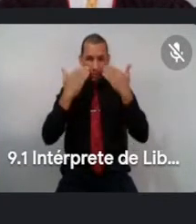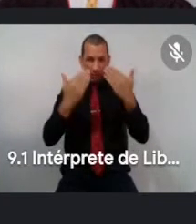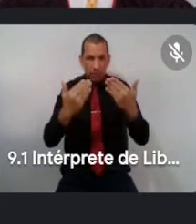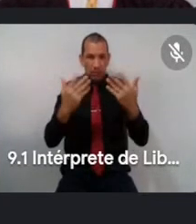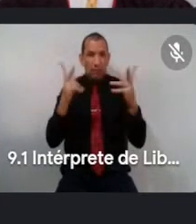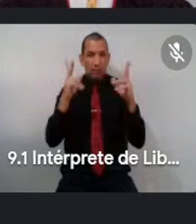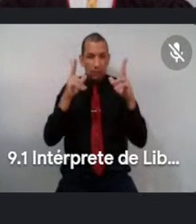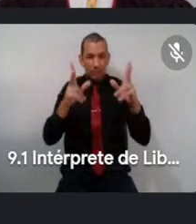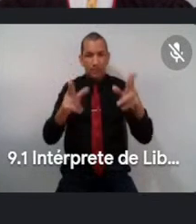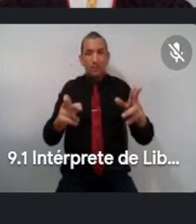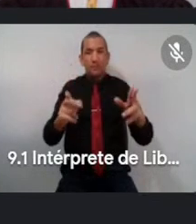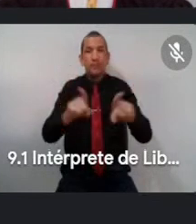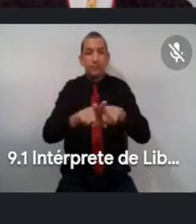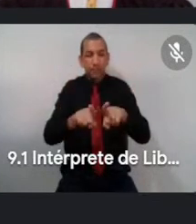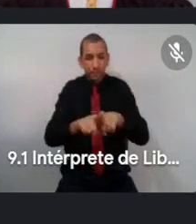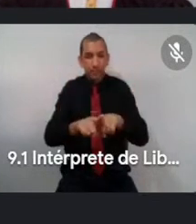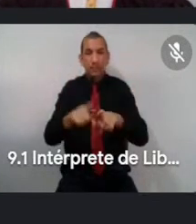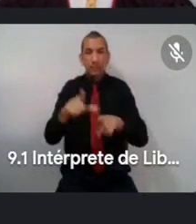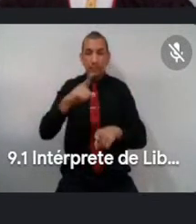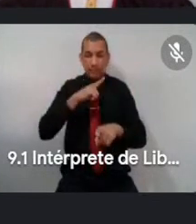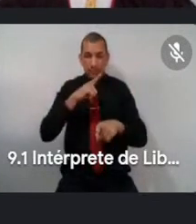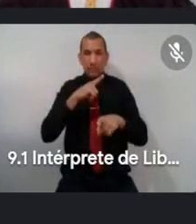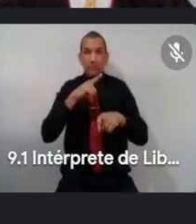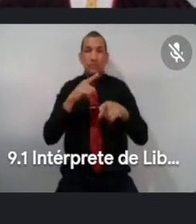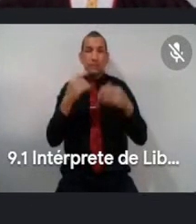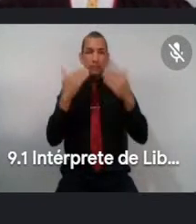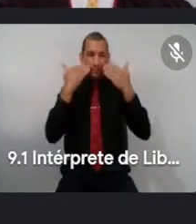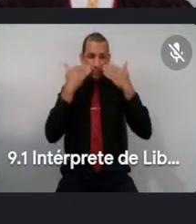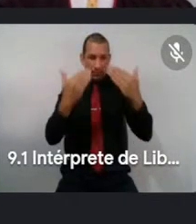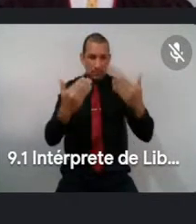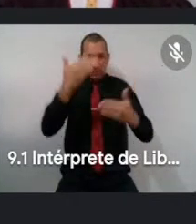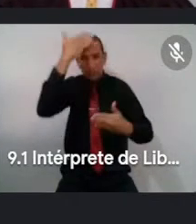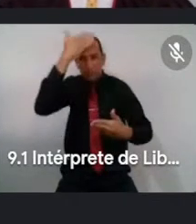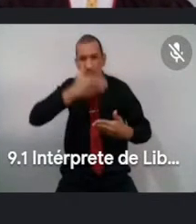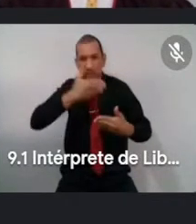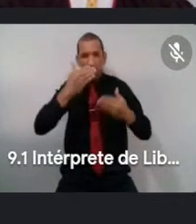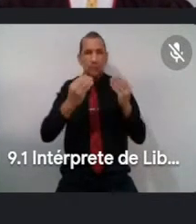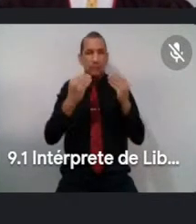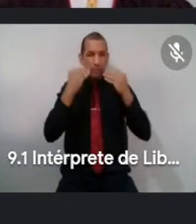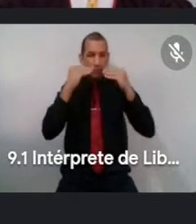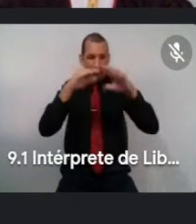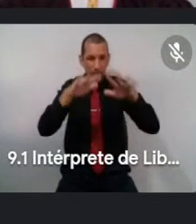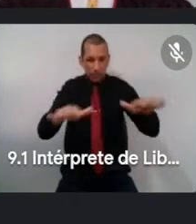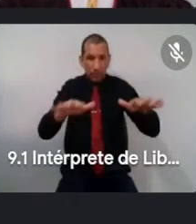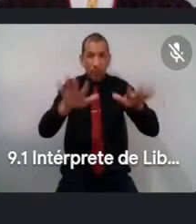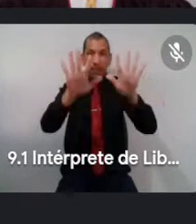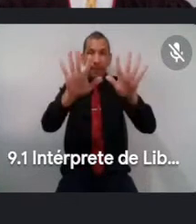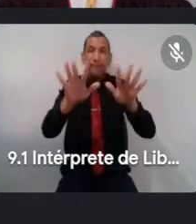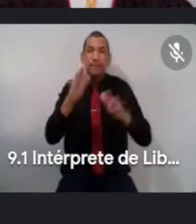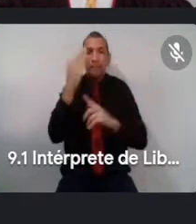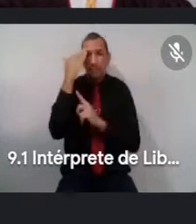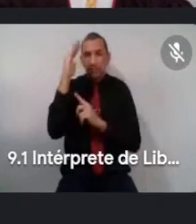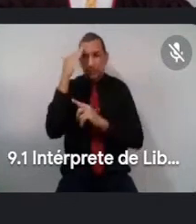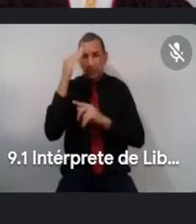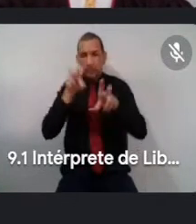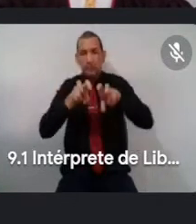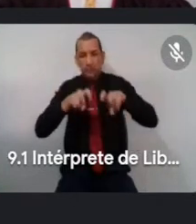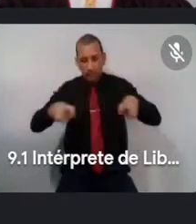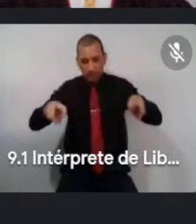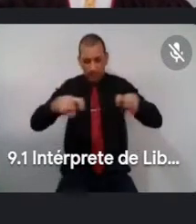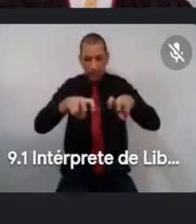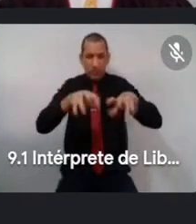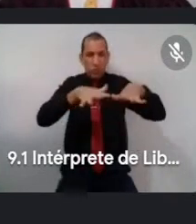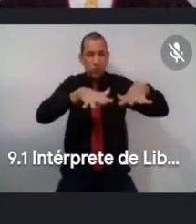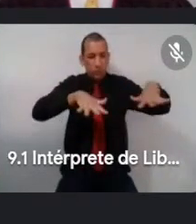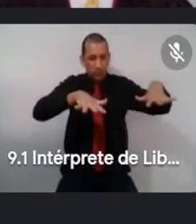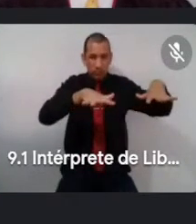mesmas inclusive 11 compartilhamento de provas tá o que embasou o entendimento dessa corte